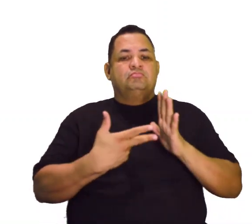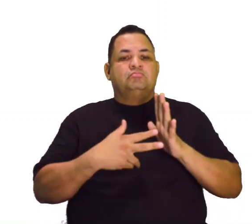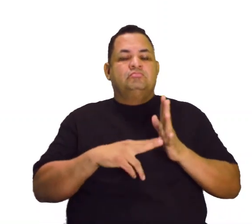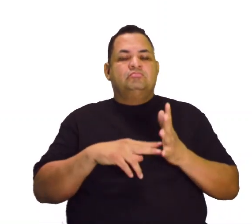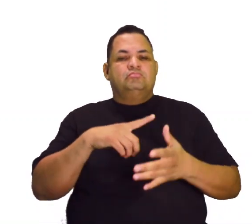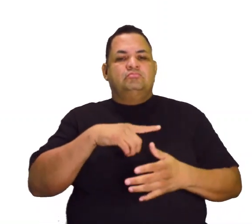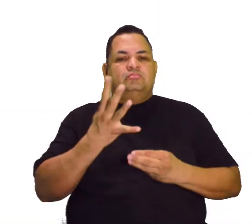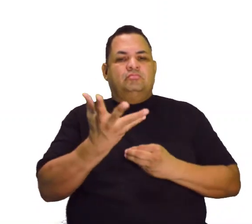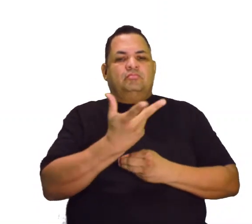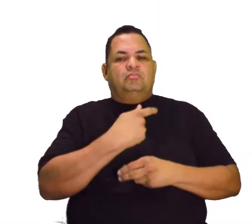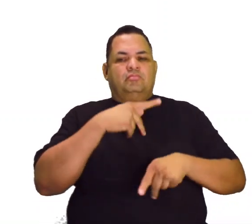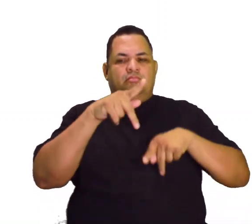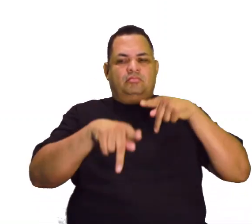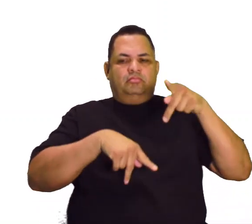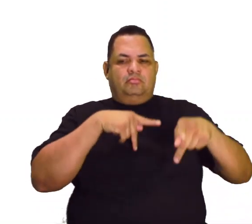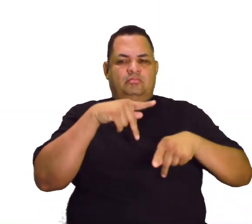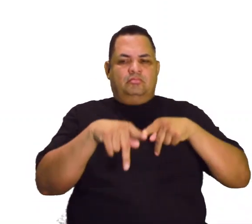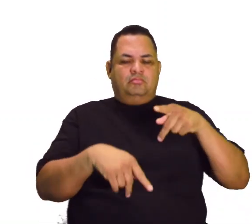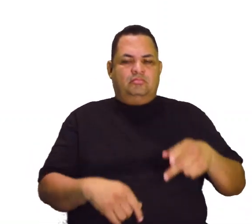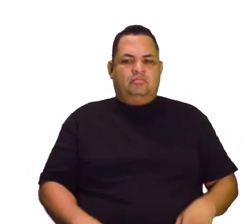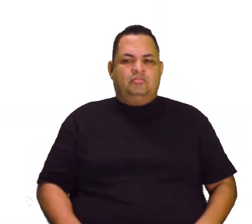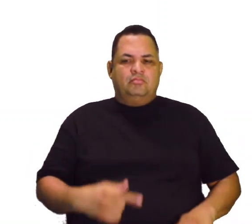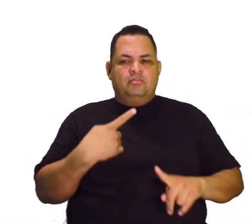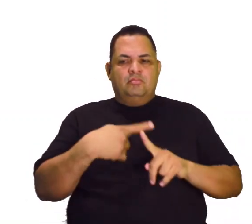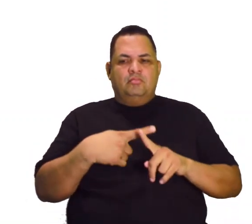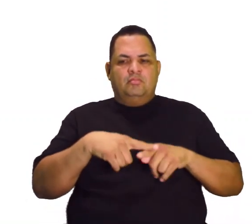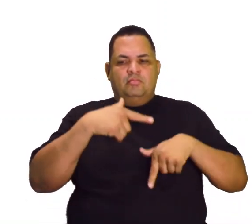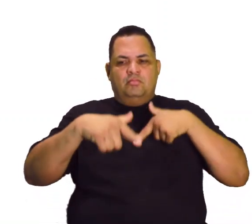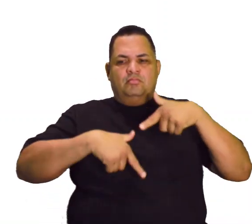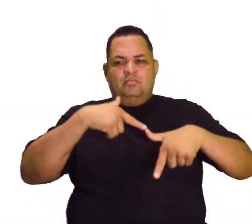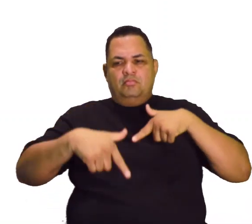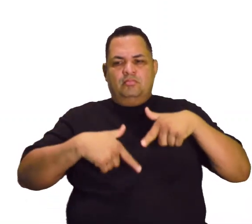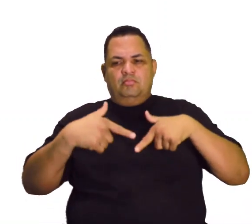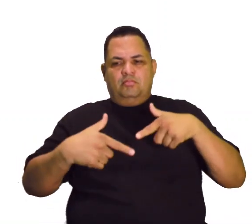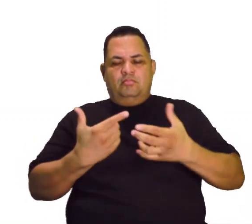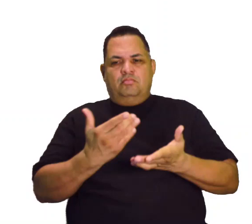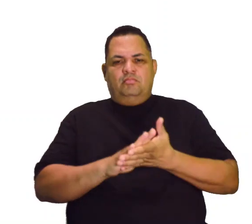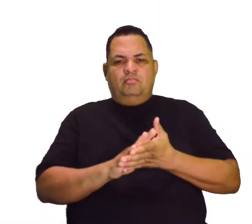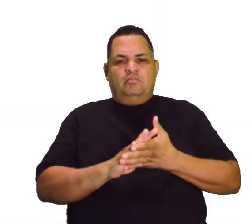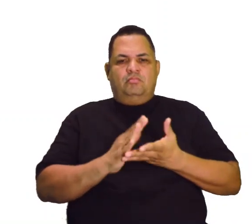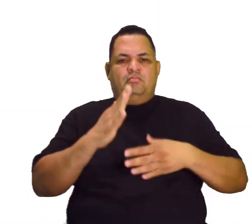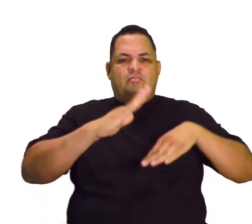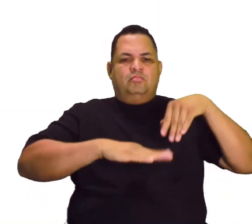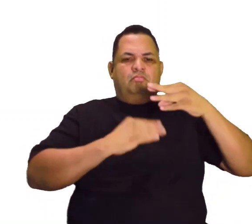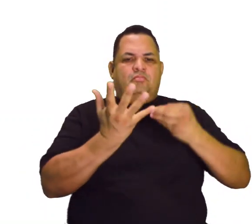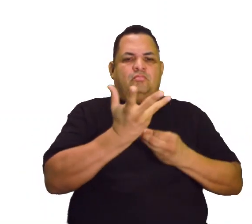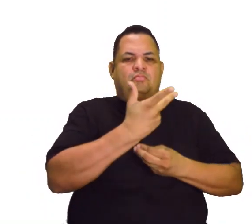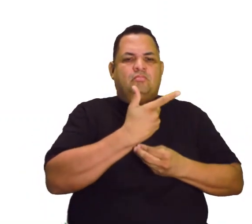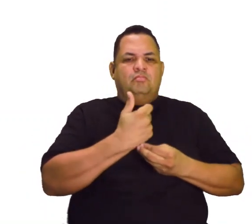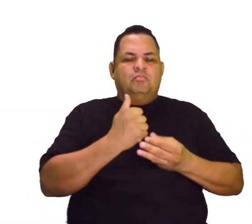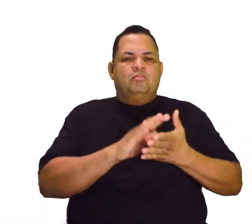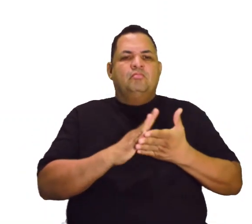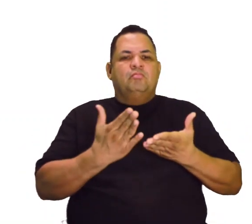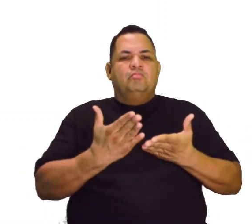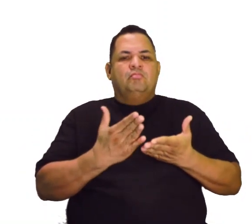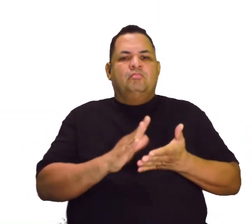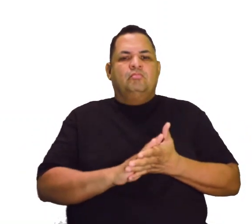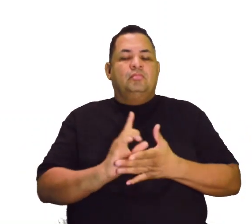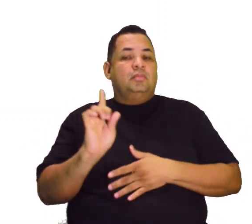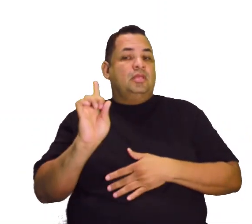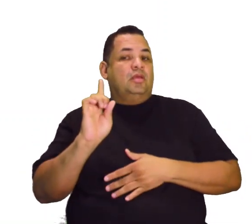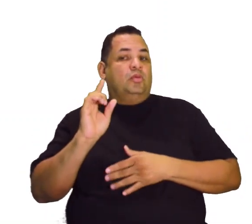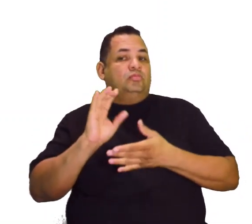aqui, arte popular, porque são trabalhos de artistas, né, que muitas vezes não foi